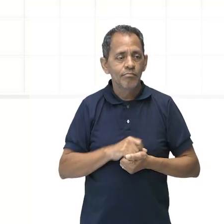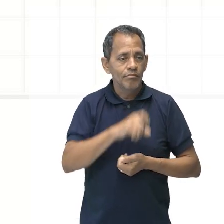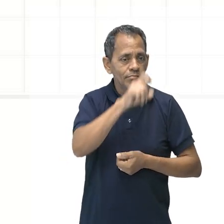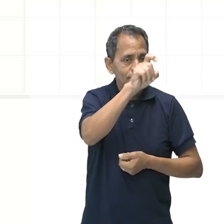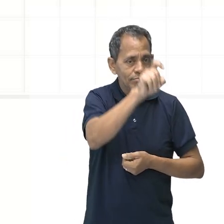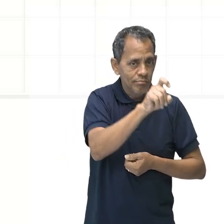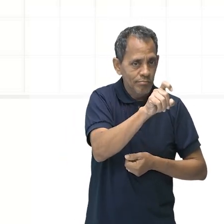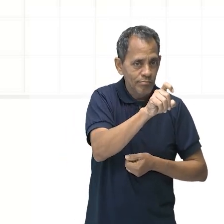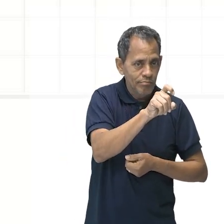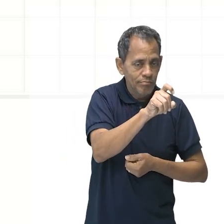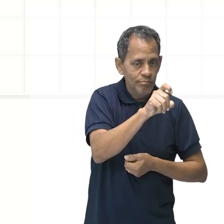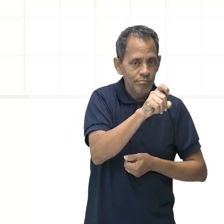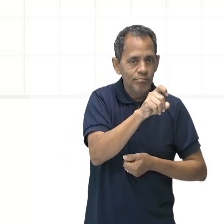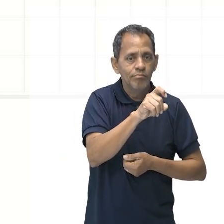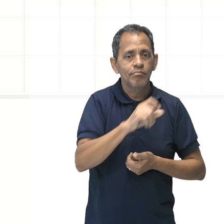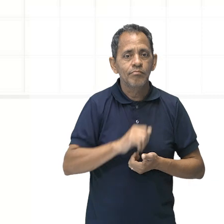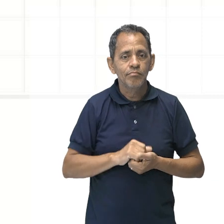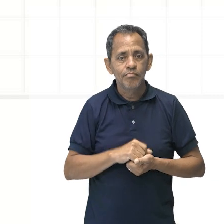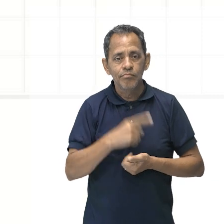X, 1000